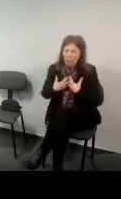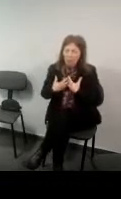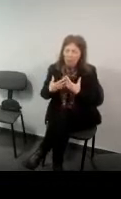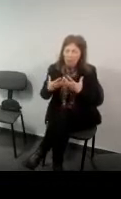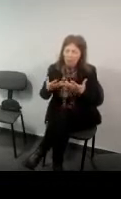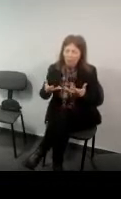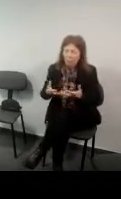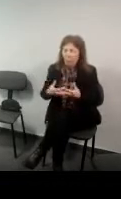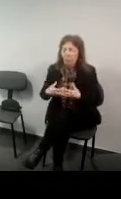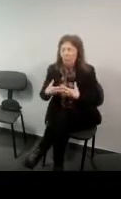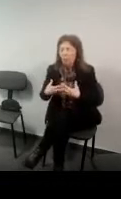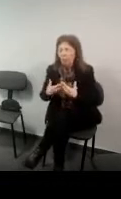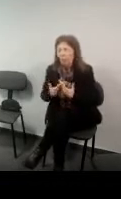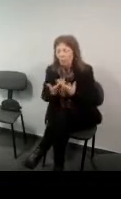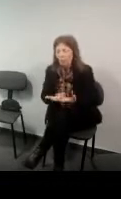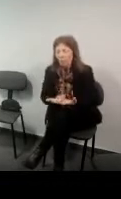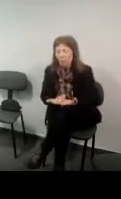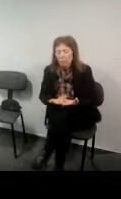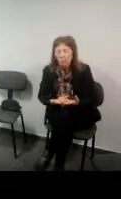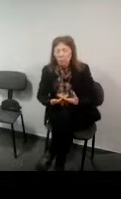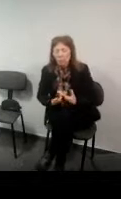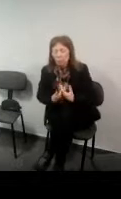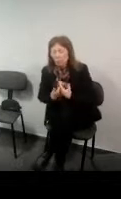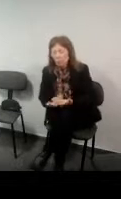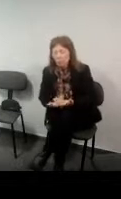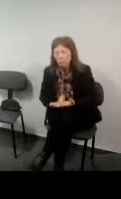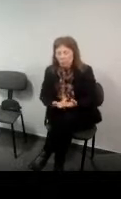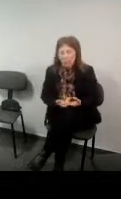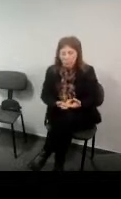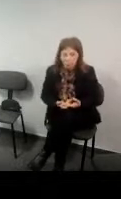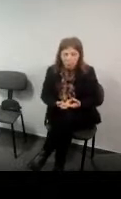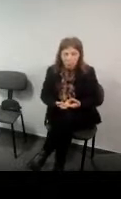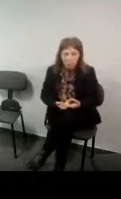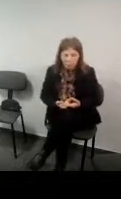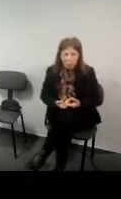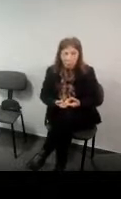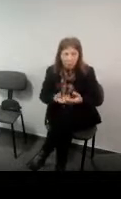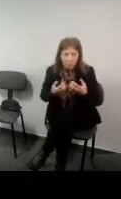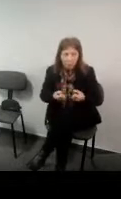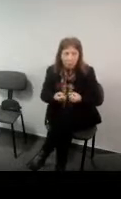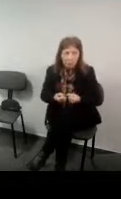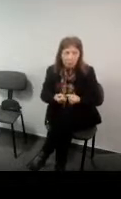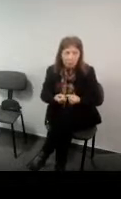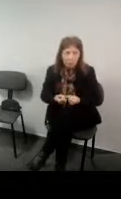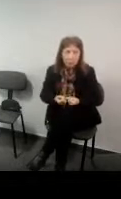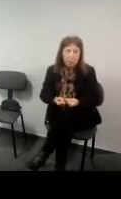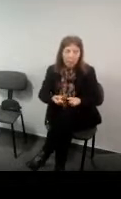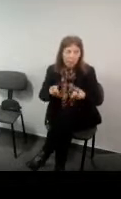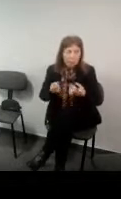sempre fala, tá? Esse fato da gente usar as mãos tem muito a ver com essa questão atávica, né? O atavismo que nós